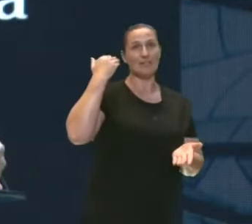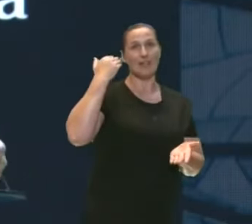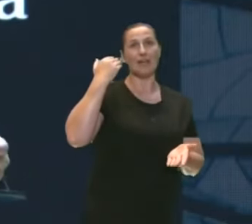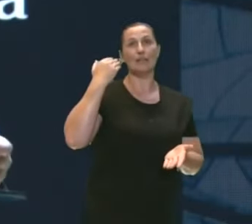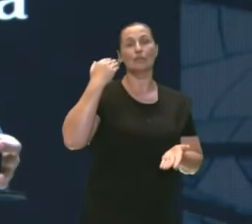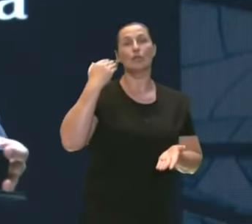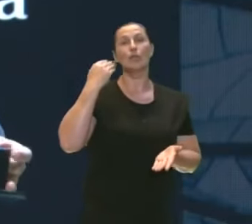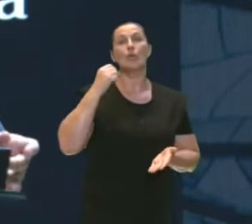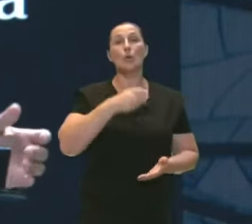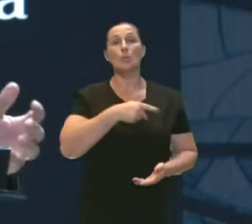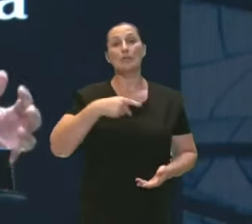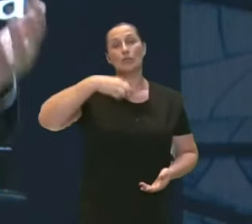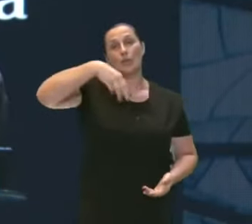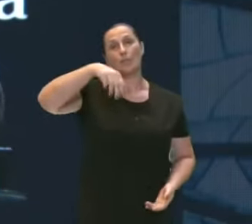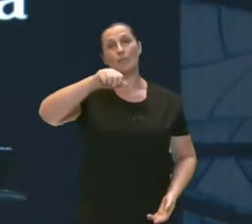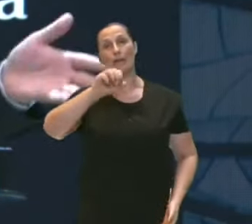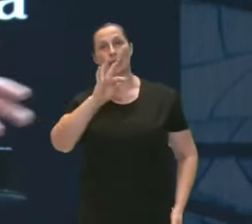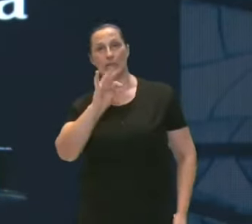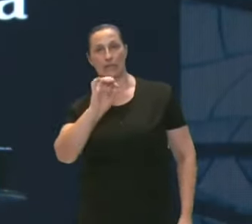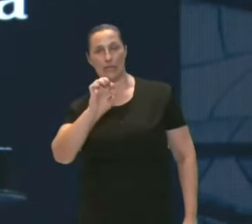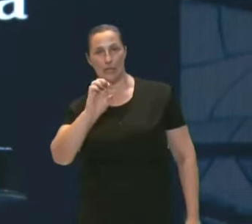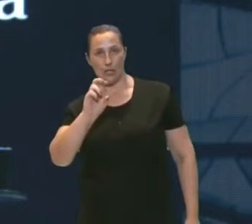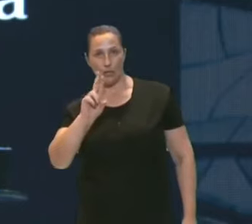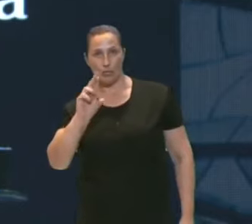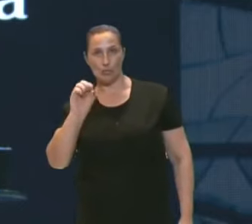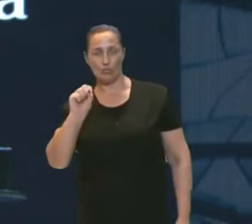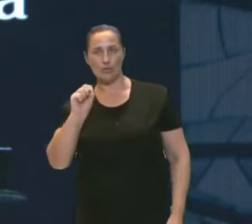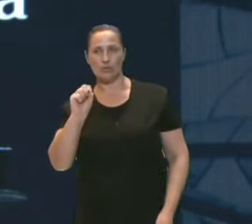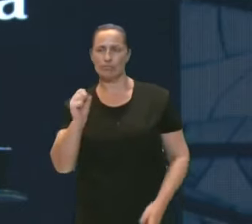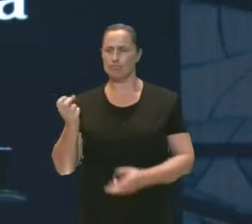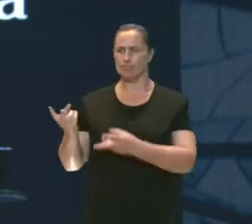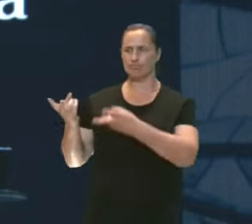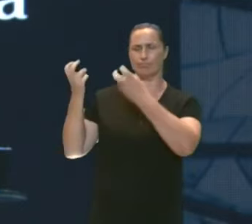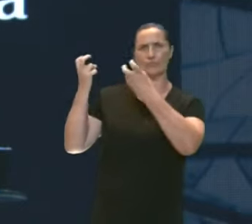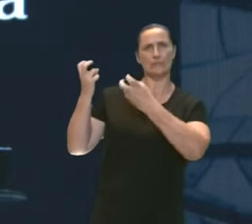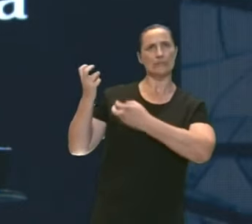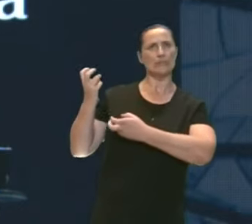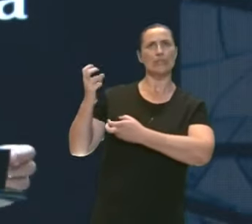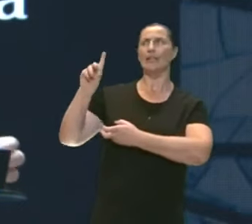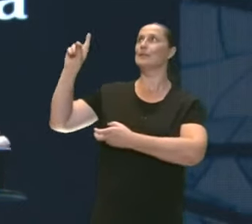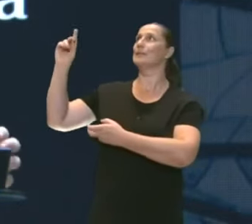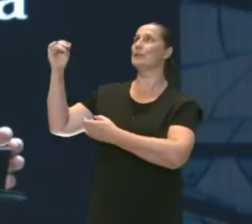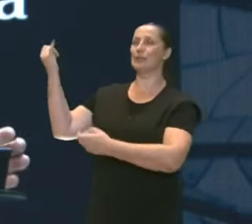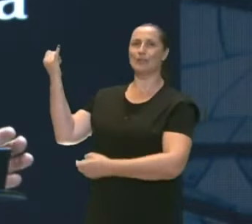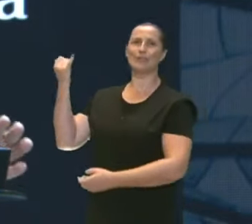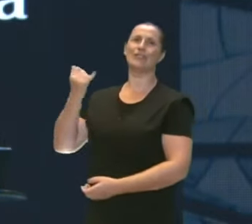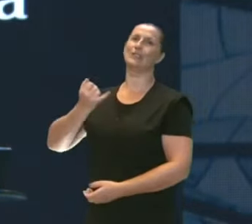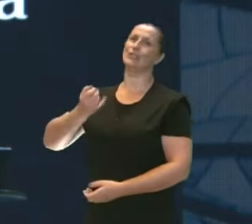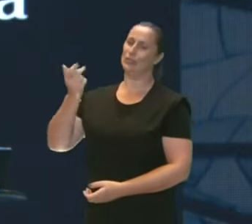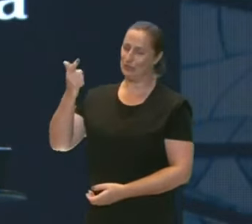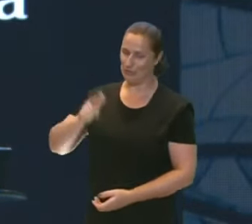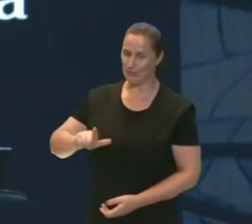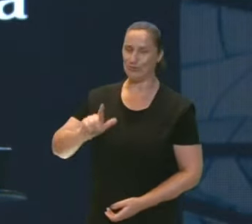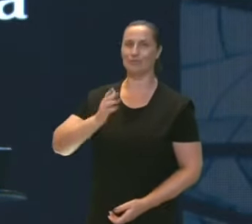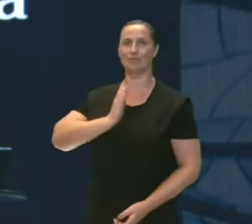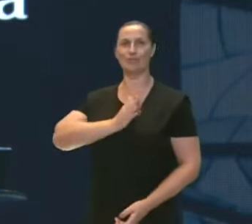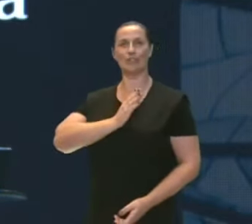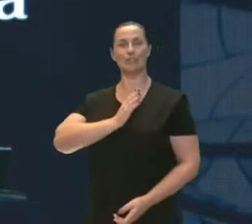Campus Portão, e ao olhar esse texto todo, fui mais uma vez impactado pela palavra de Deus, falando